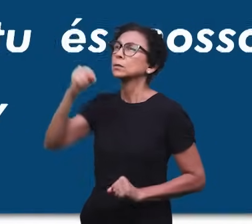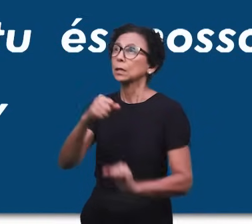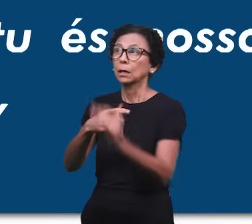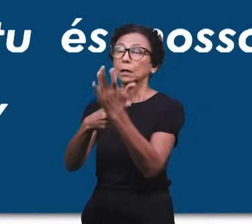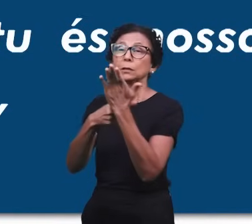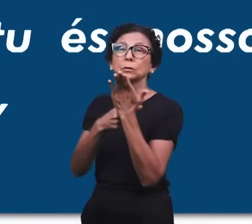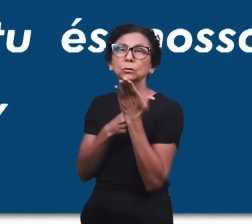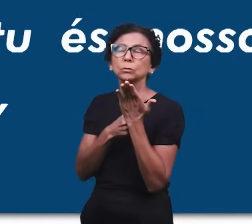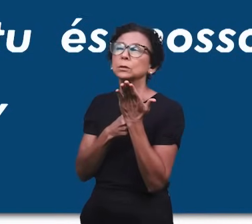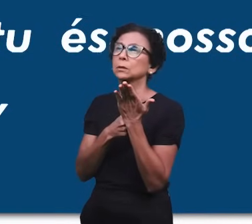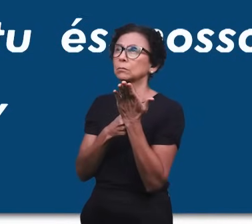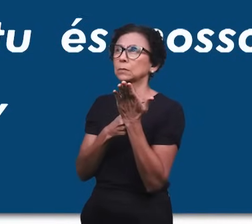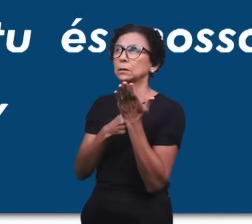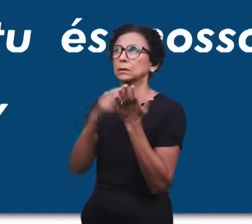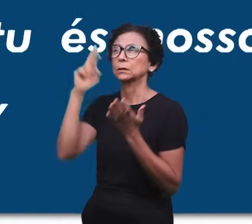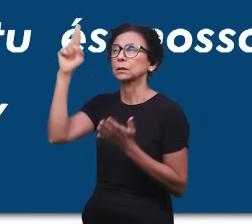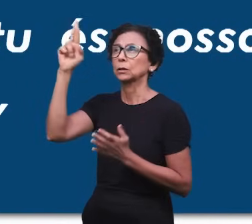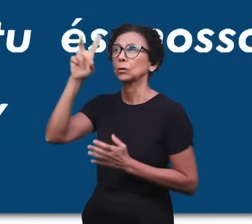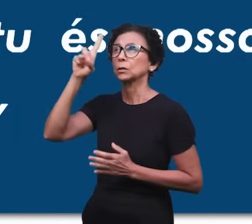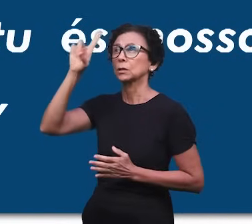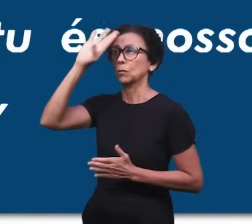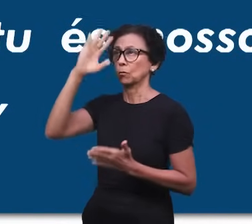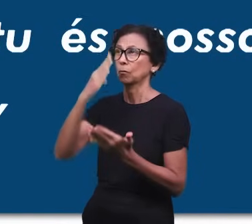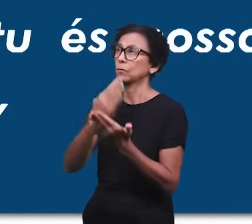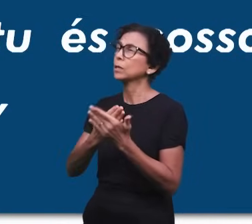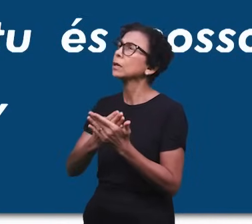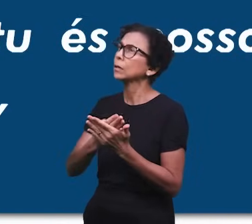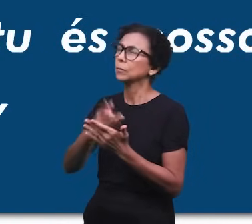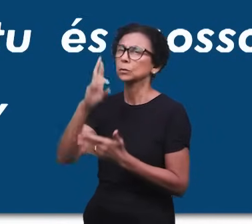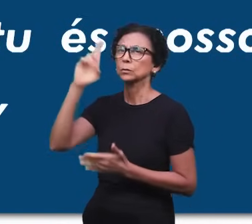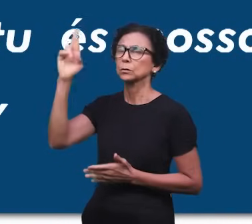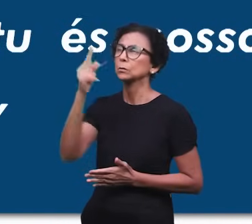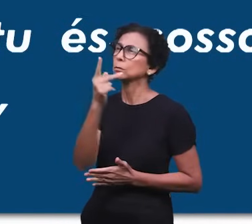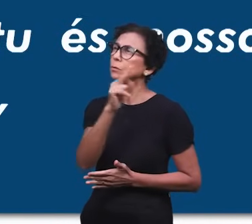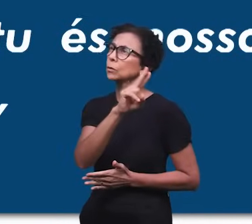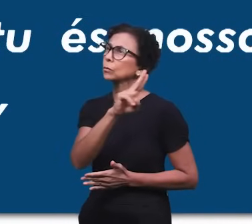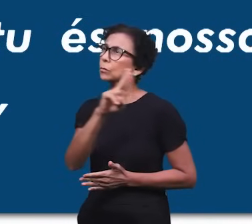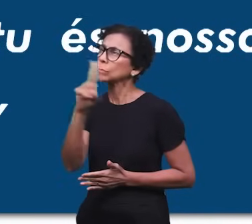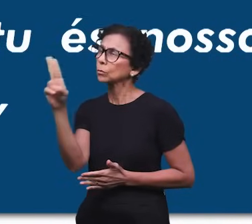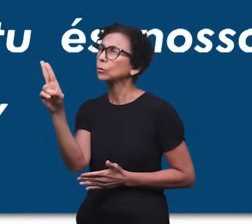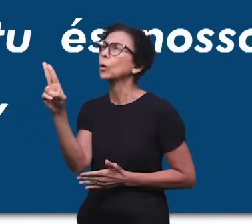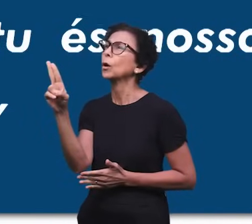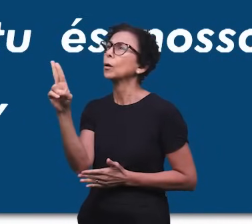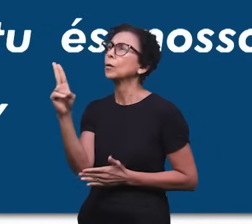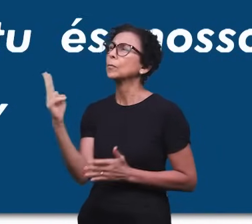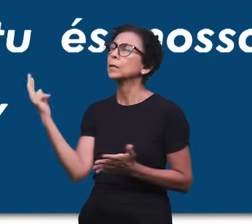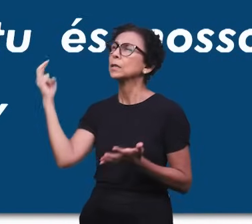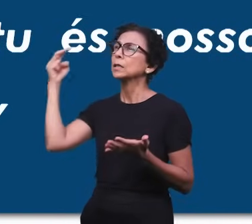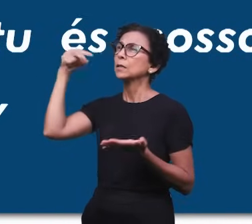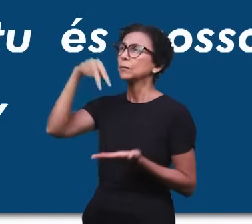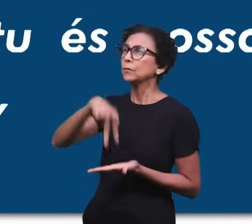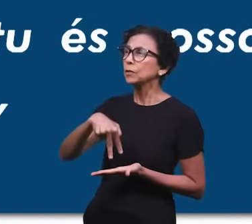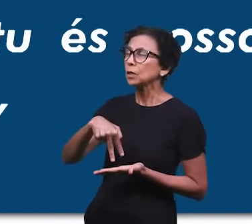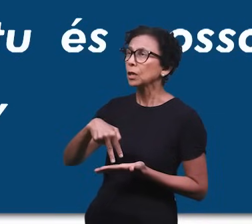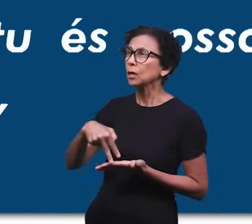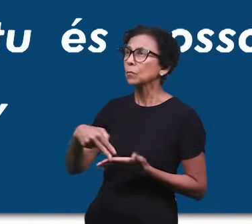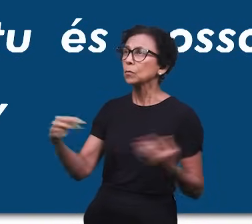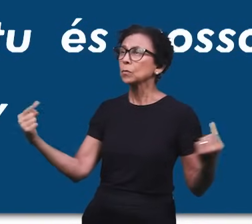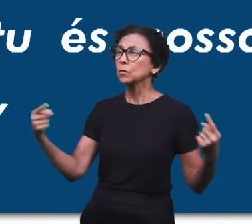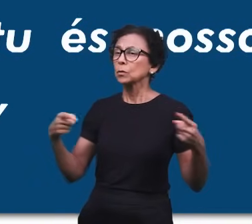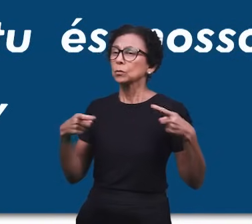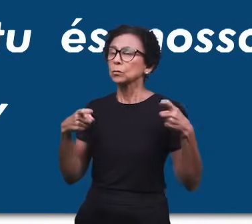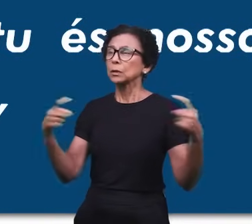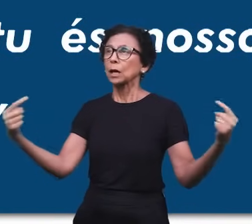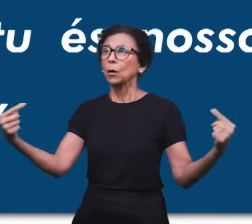força. Ajuda-nos, pois, Senhor, nosso Deus, porque em ti confiamos e no teu nome viemos contra esta